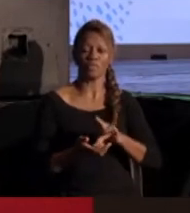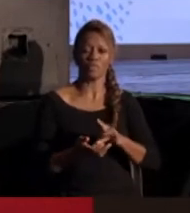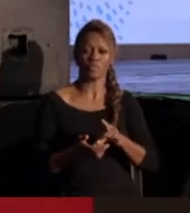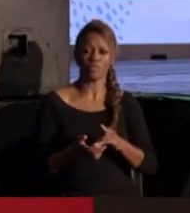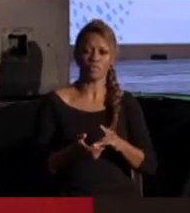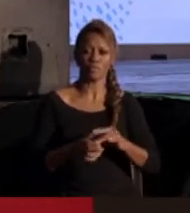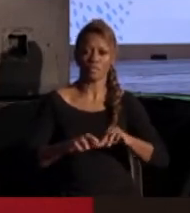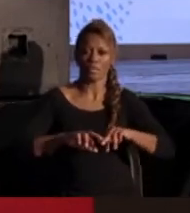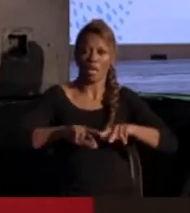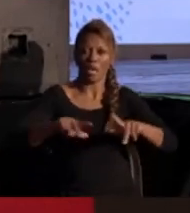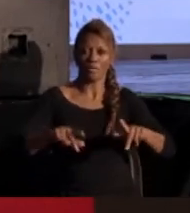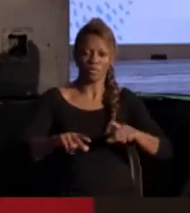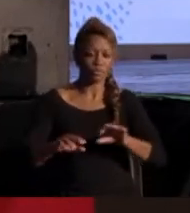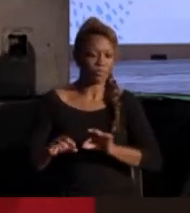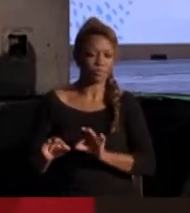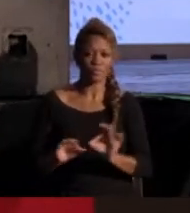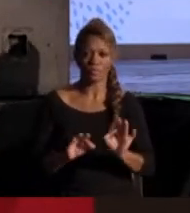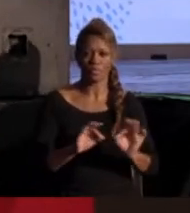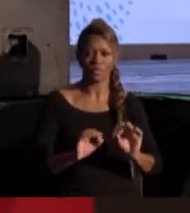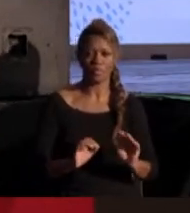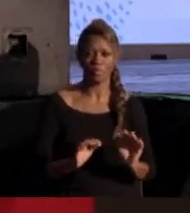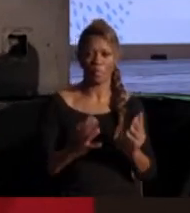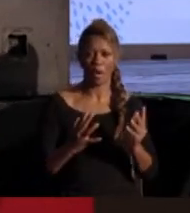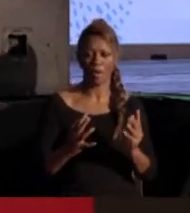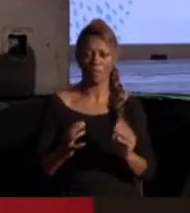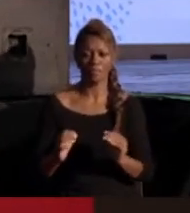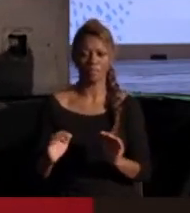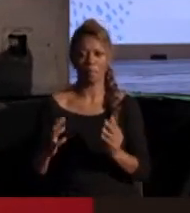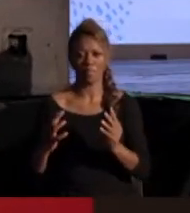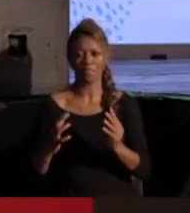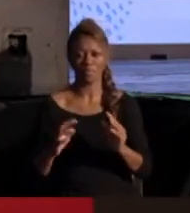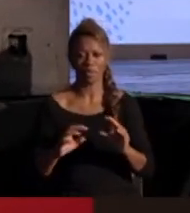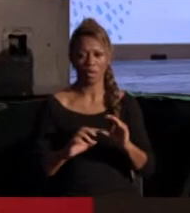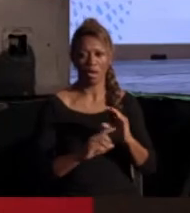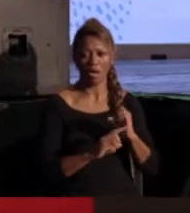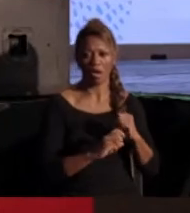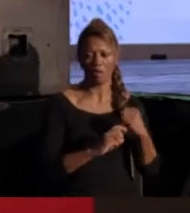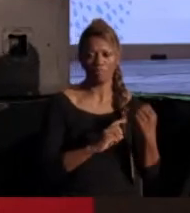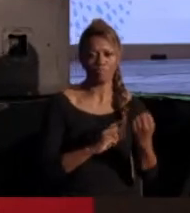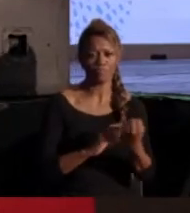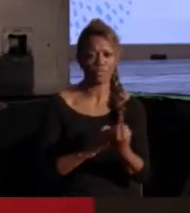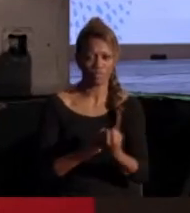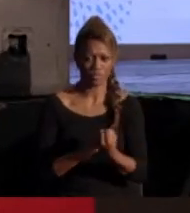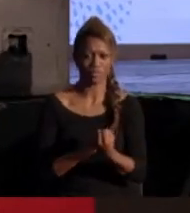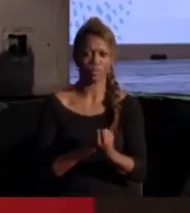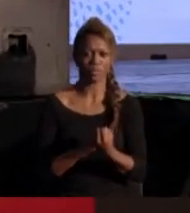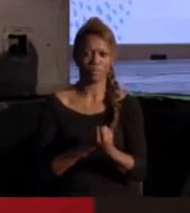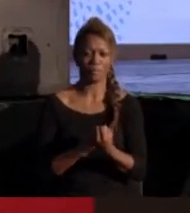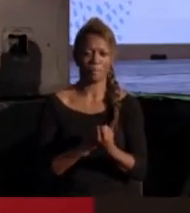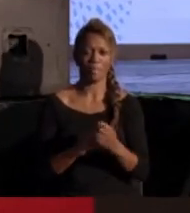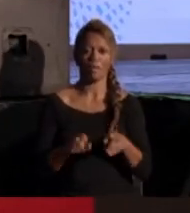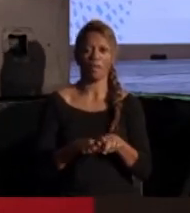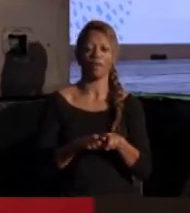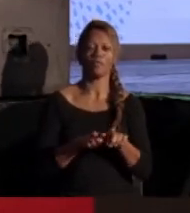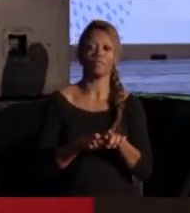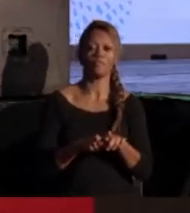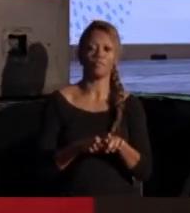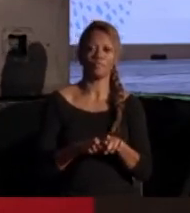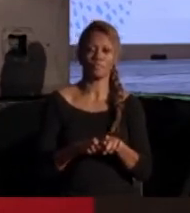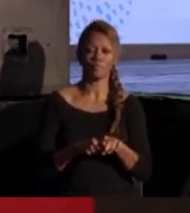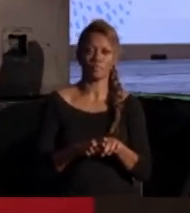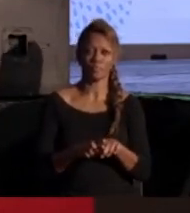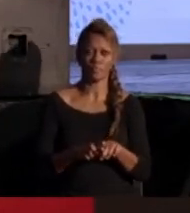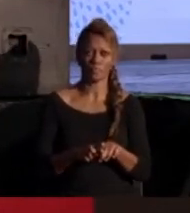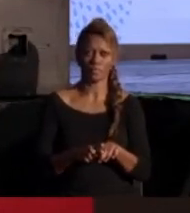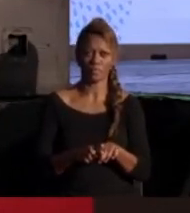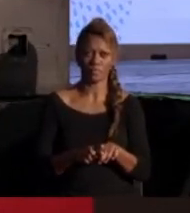em que organizam-se festas. A vida social é feita também